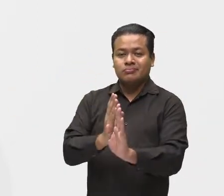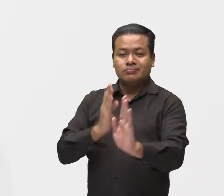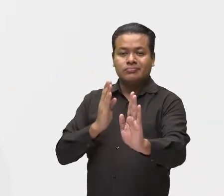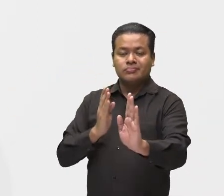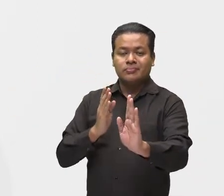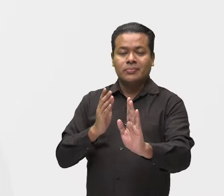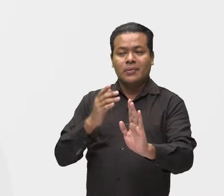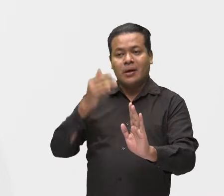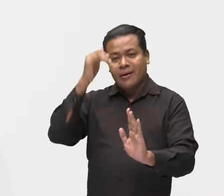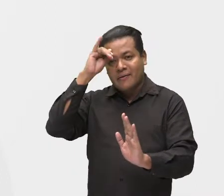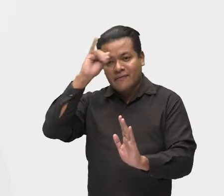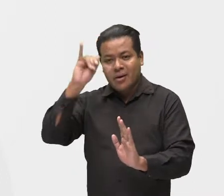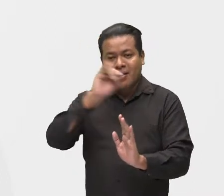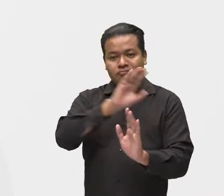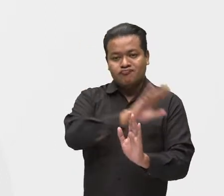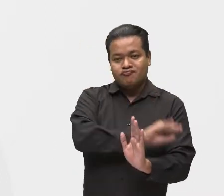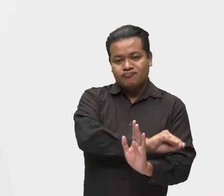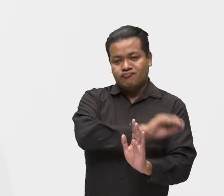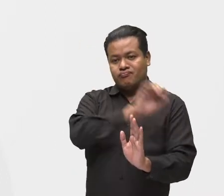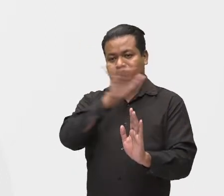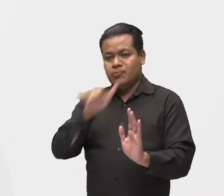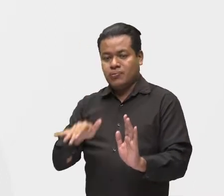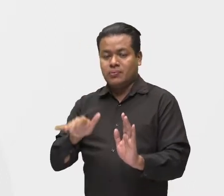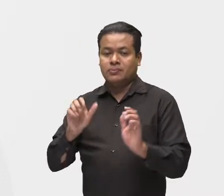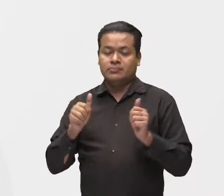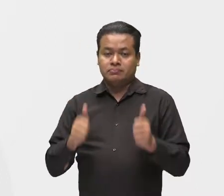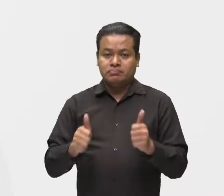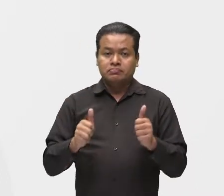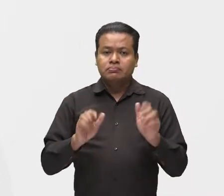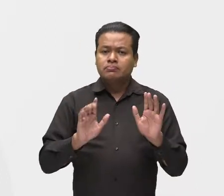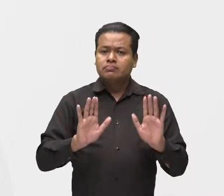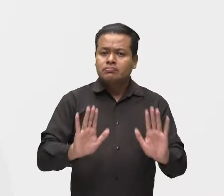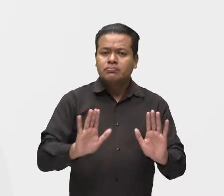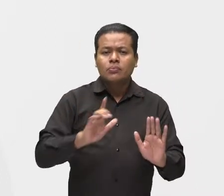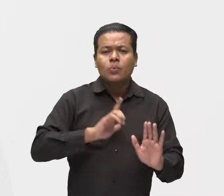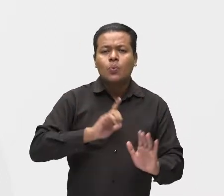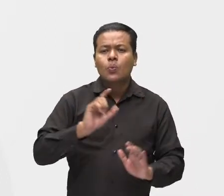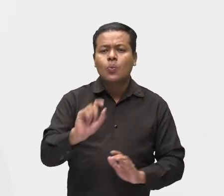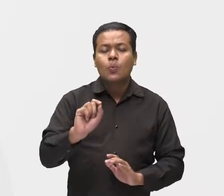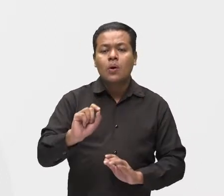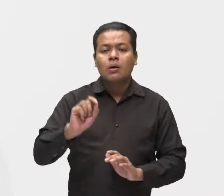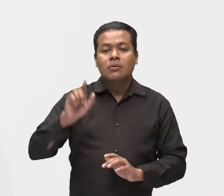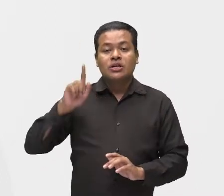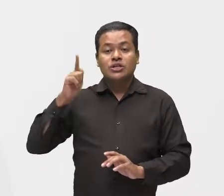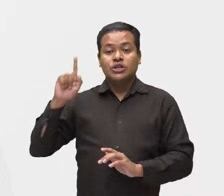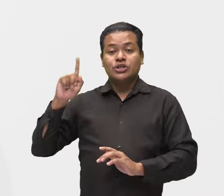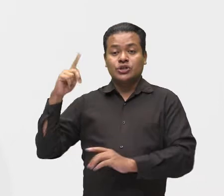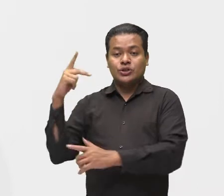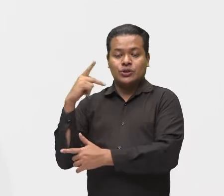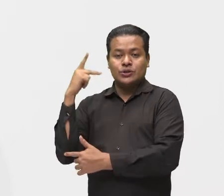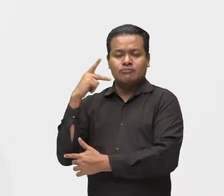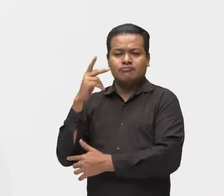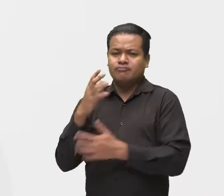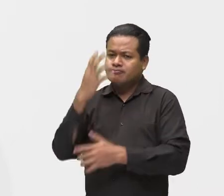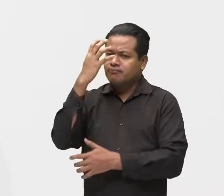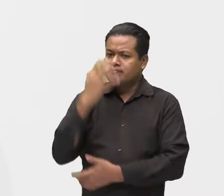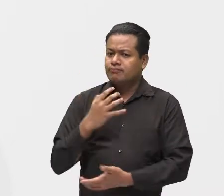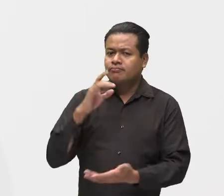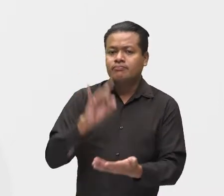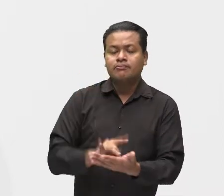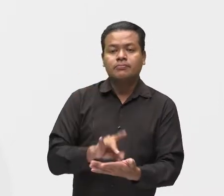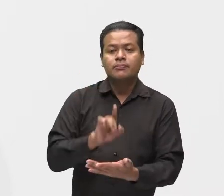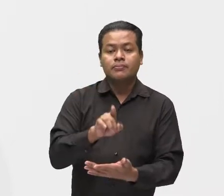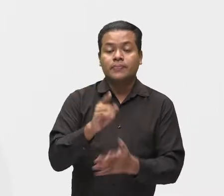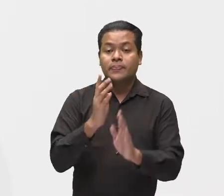para inibir imigrantes ilegais. A gente também tem uma questão geopolítica muito séria aí, que é o fato de que